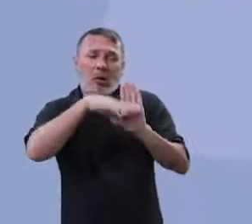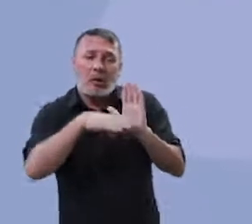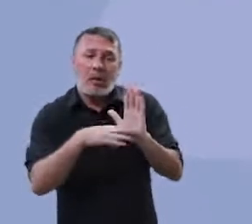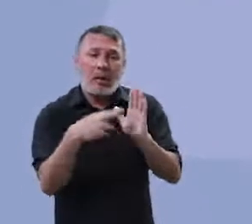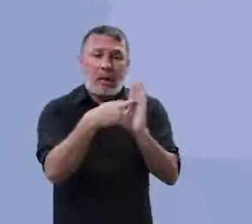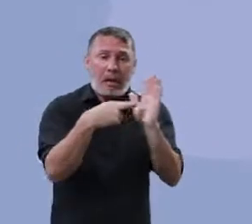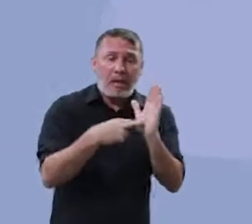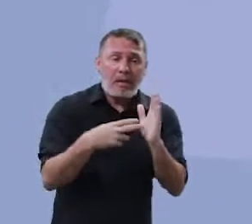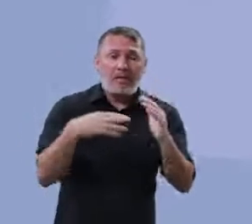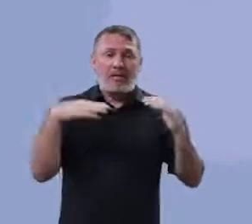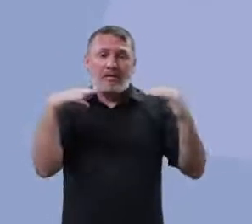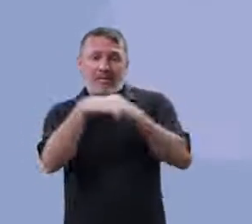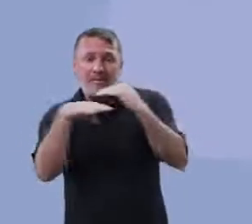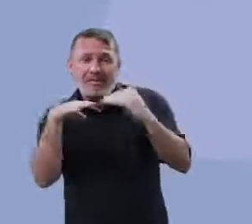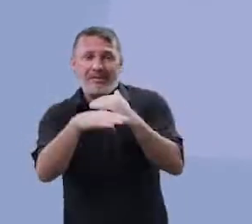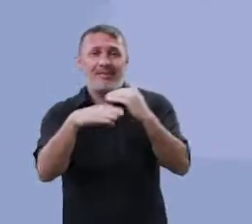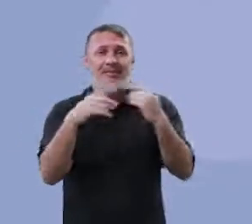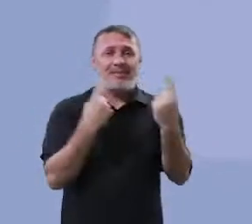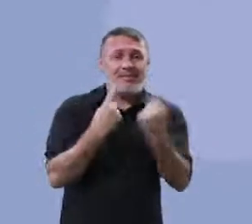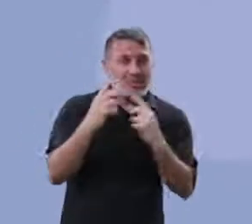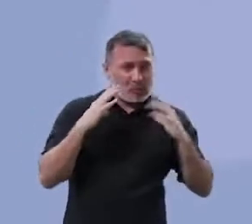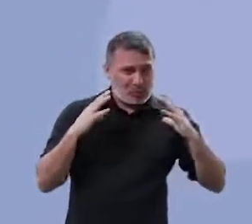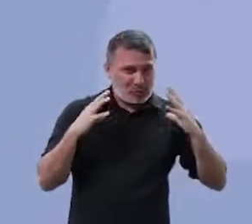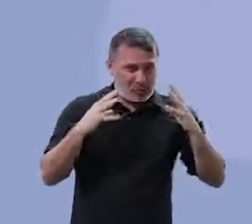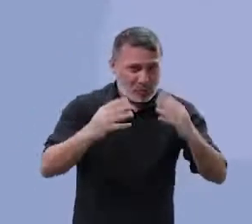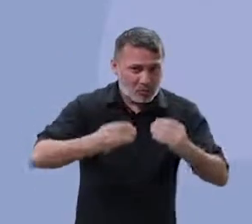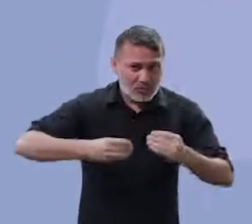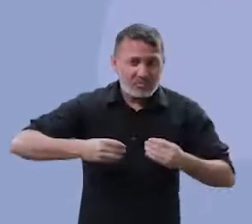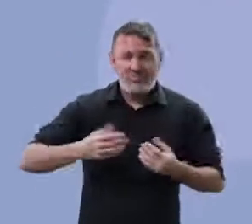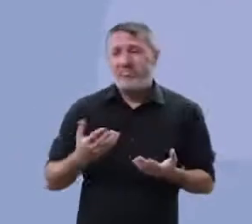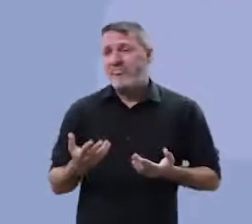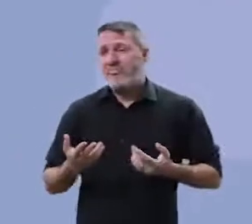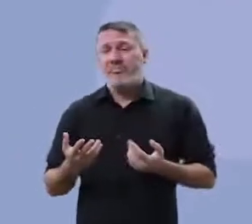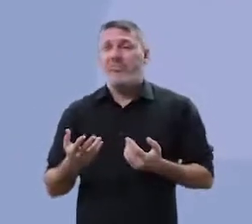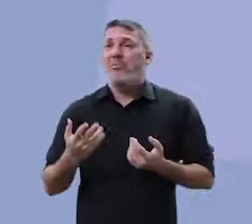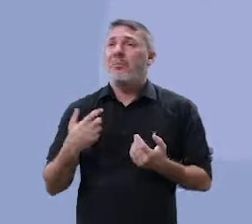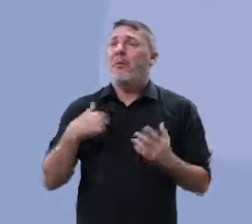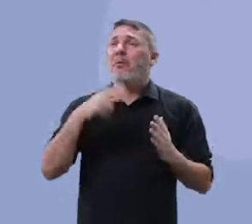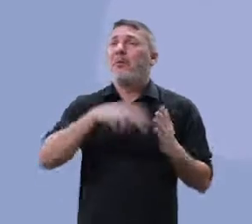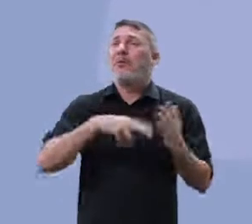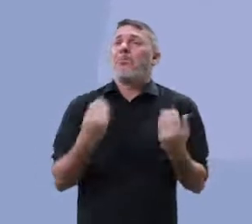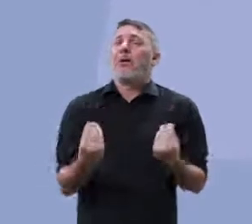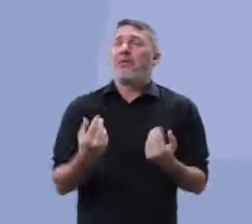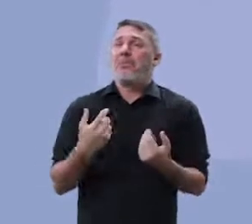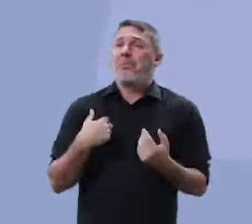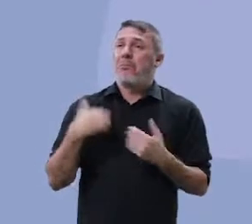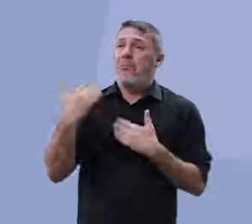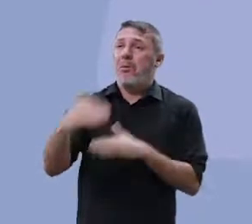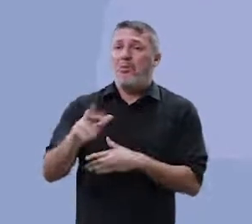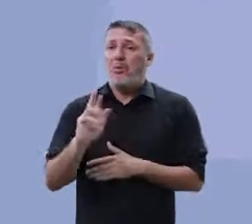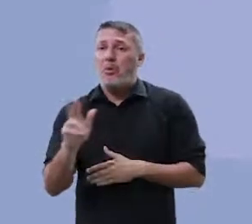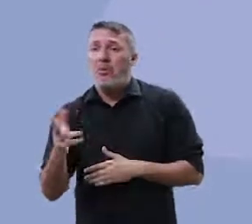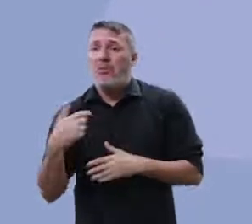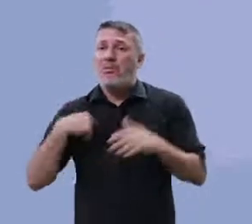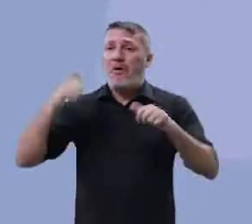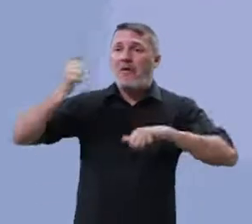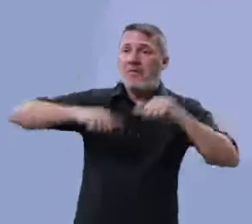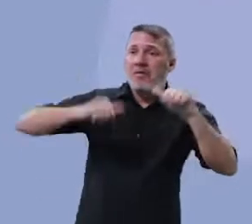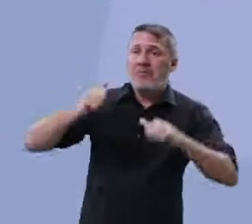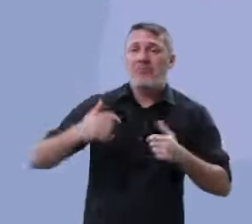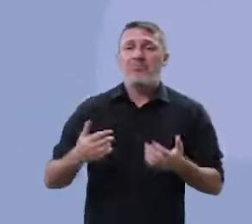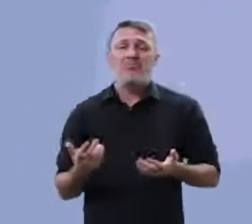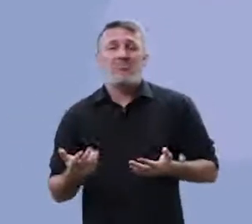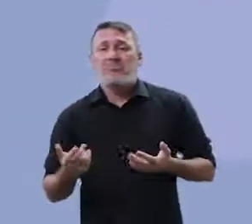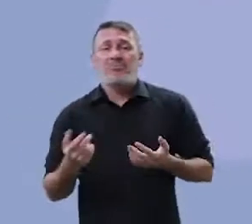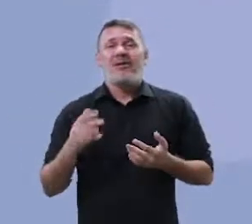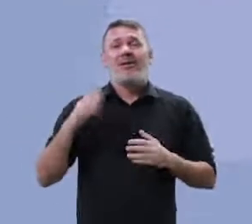na internet e tal, mas para que eu vou ler? Não vou fazer uma prova, não vou ser avaliado. Então o Código de